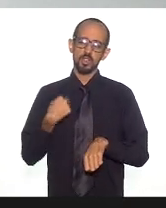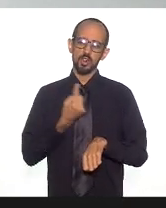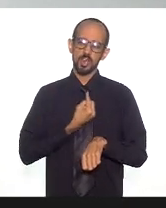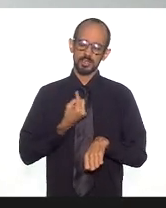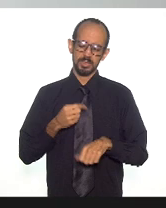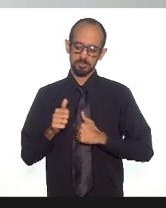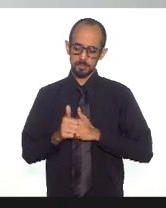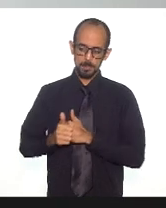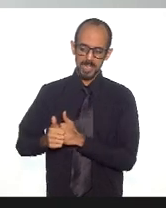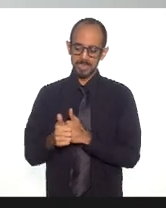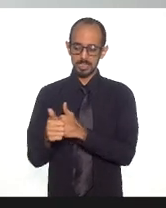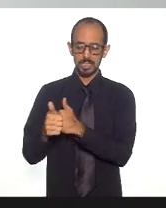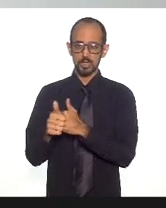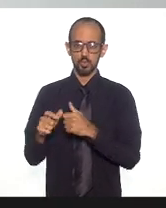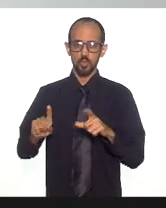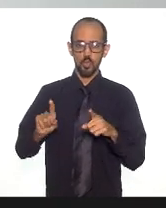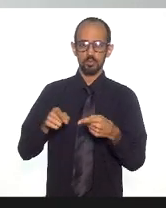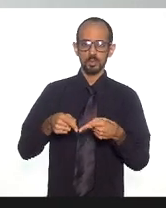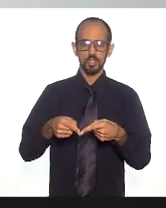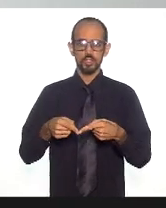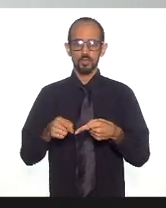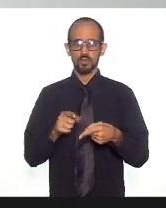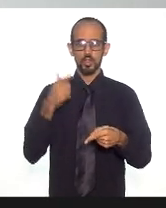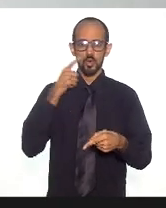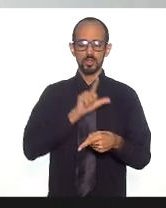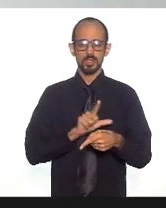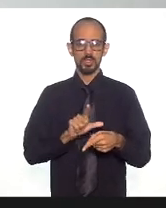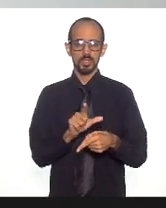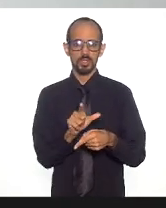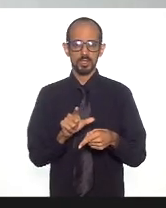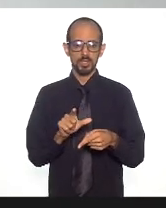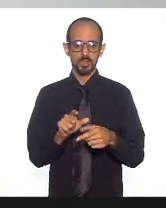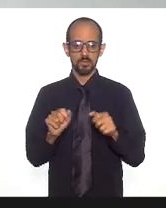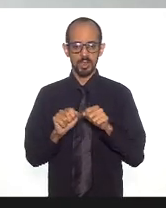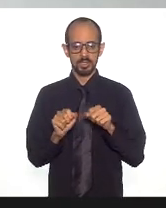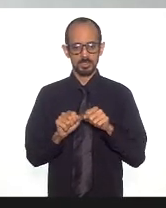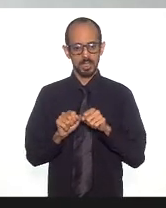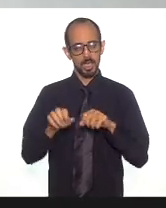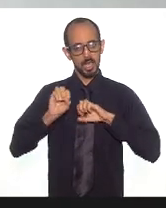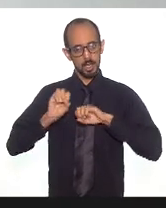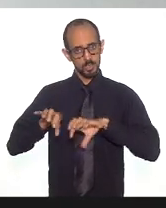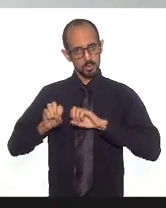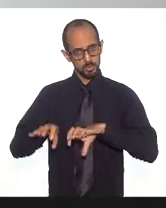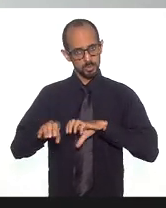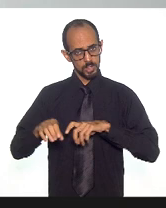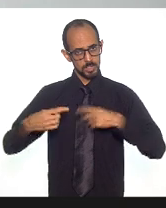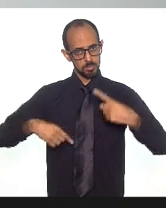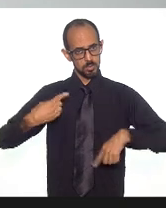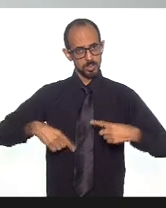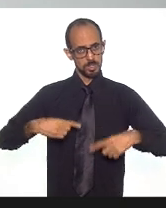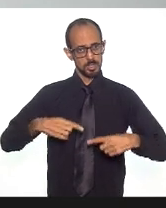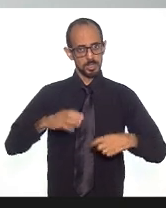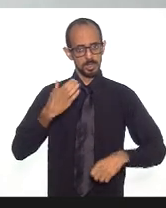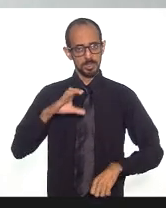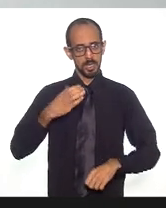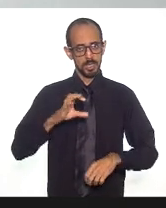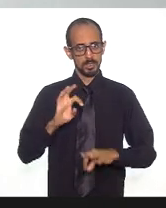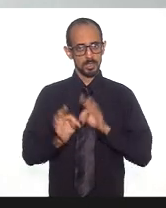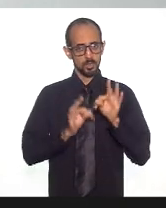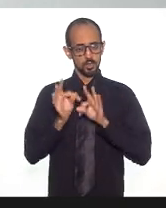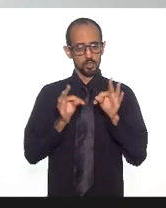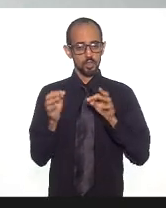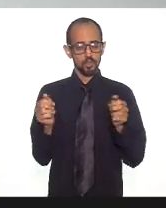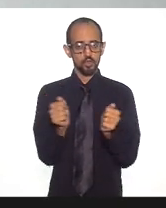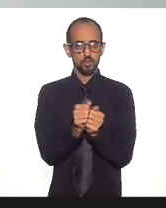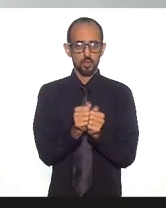objetivo de consolidar a educação, as políticas de ciência e tecnologia como políticas de Estado,